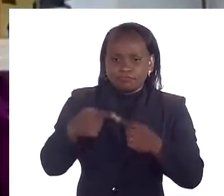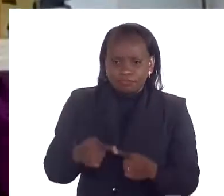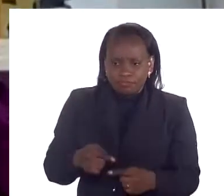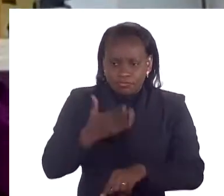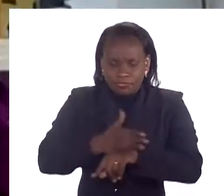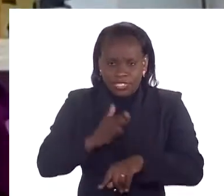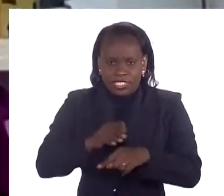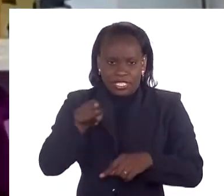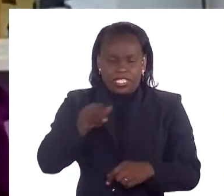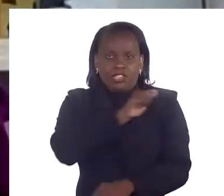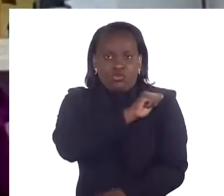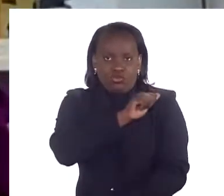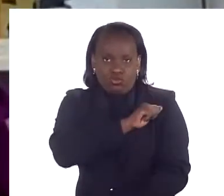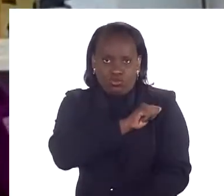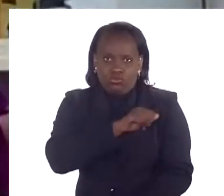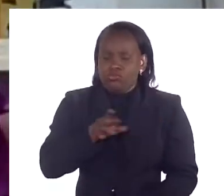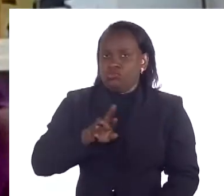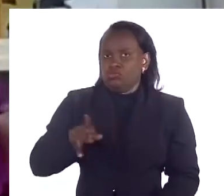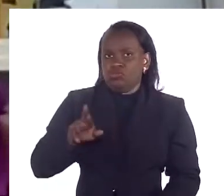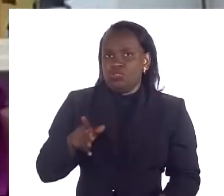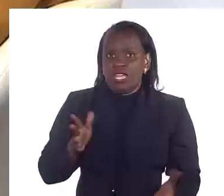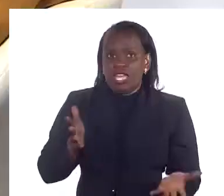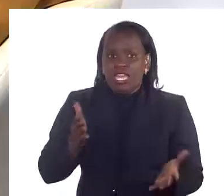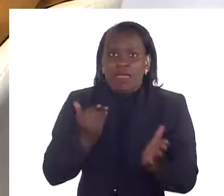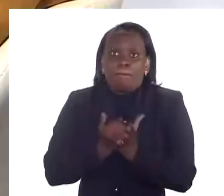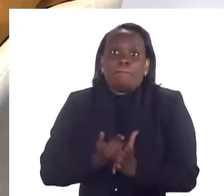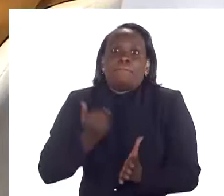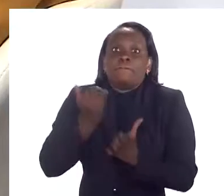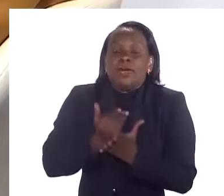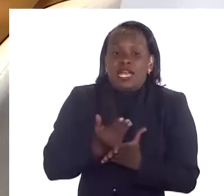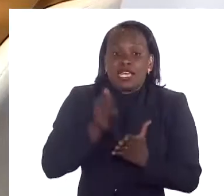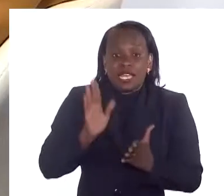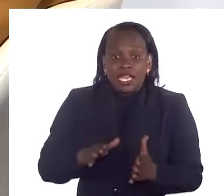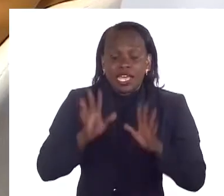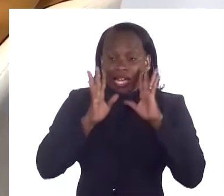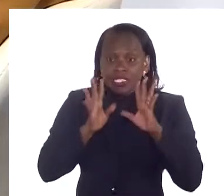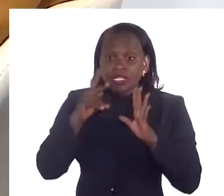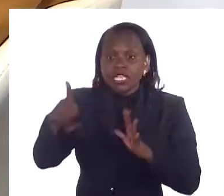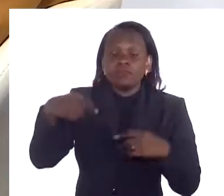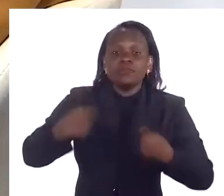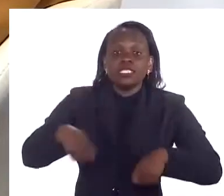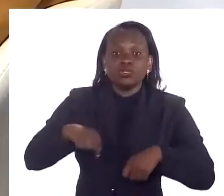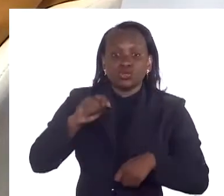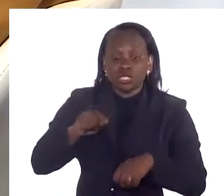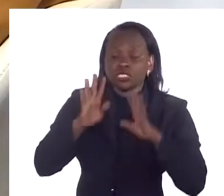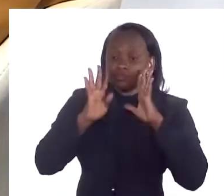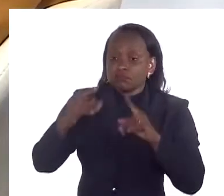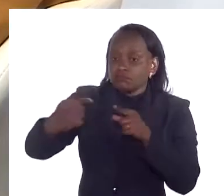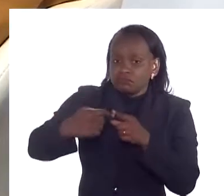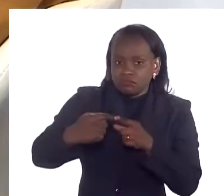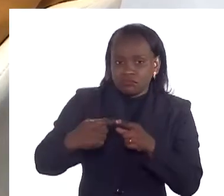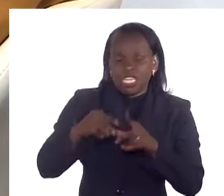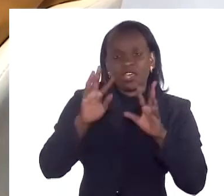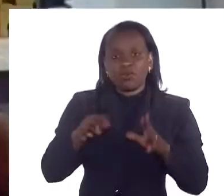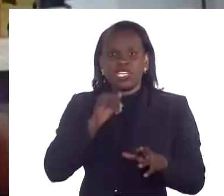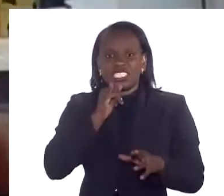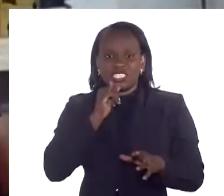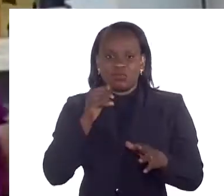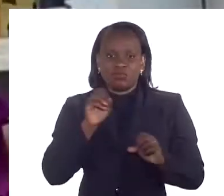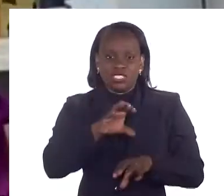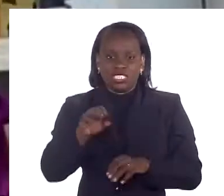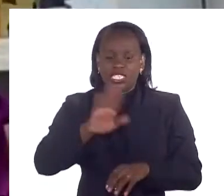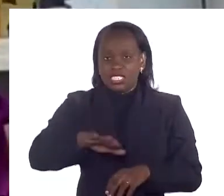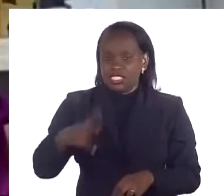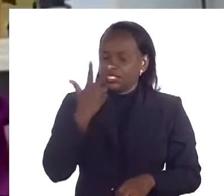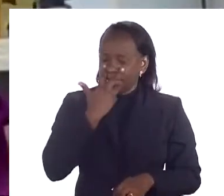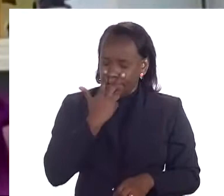personalizar a prática para esse aluno. Então, não é nada assim a mais. É um atendimento à necessidade específica. Assim como se eu fosse dar uma aula para